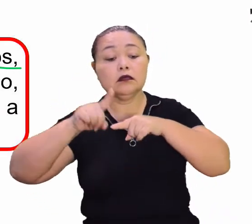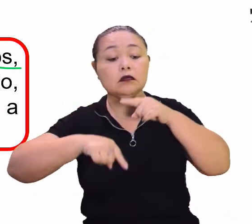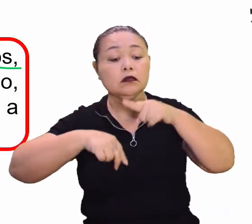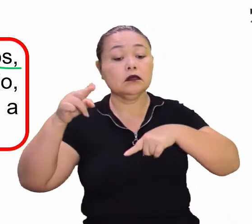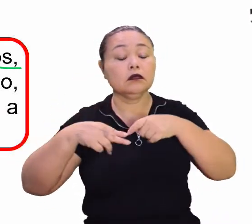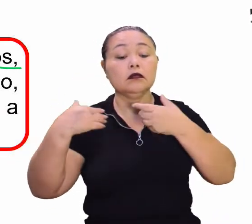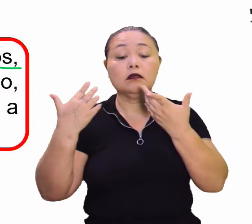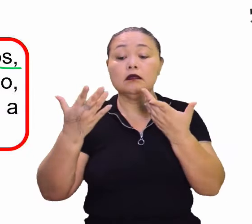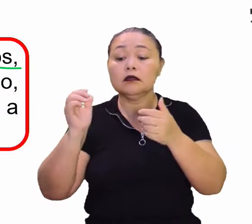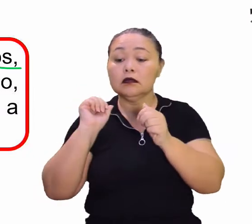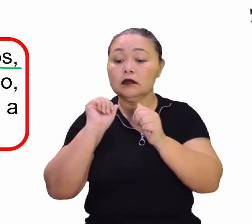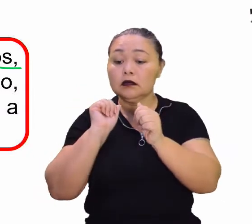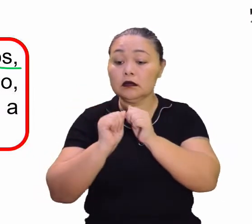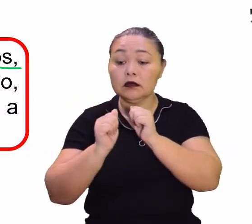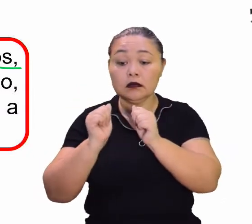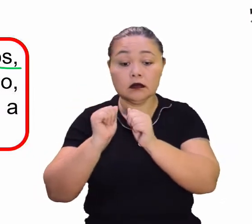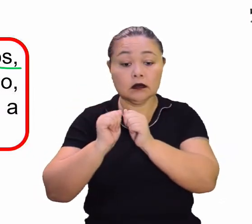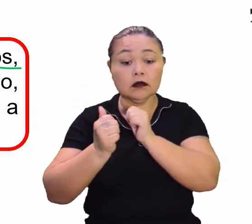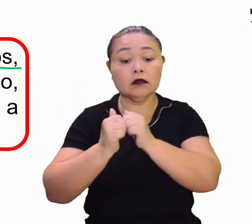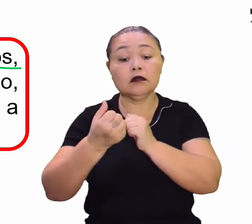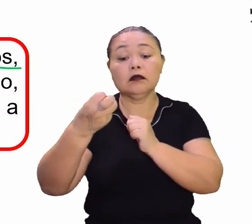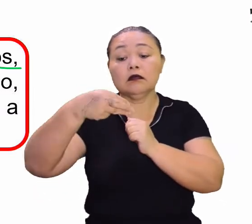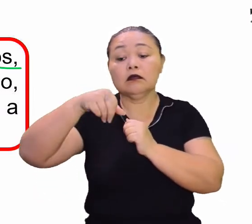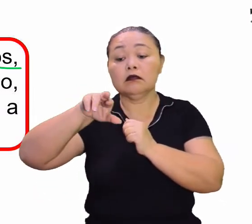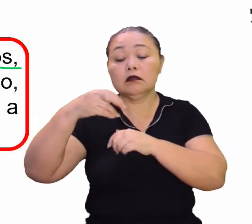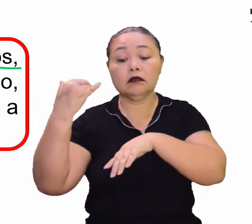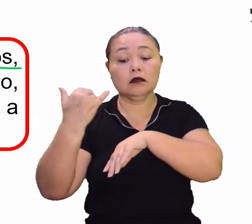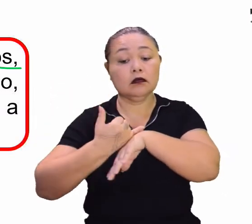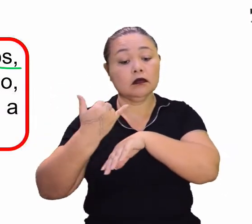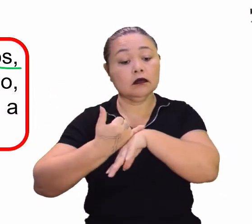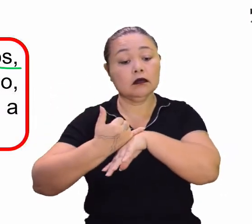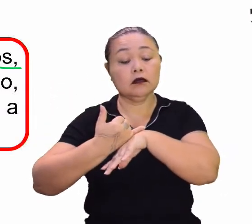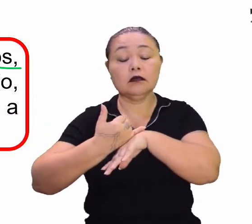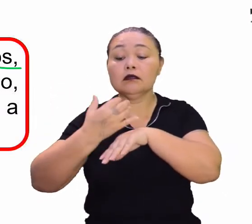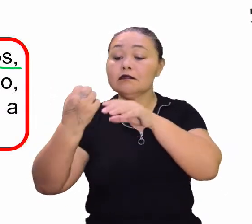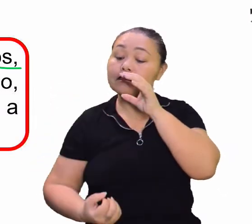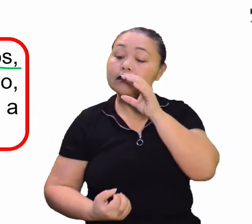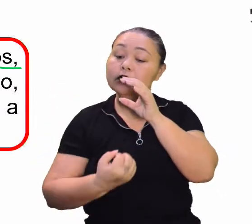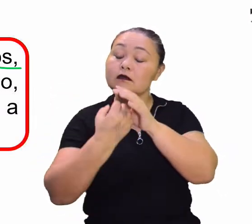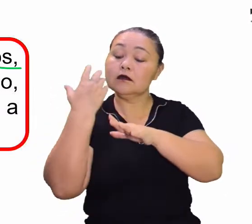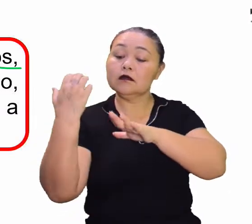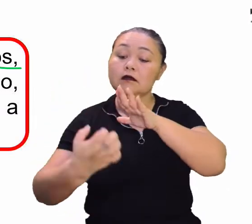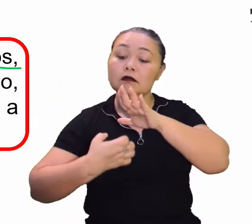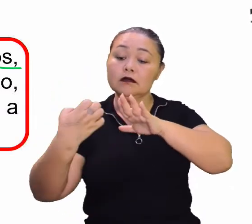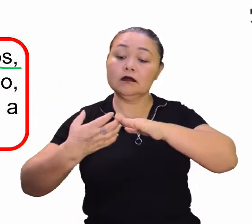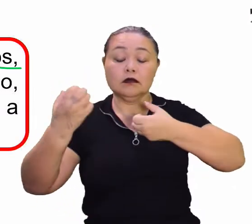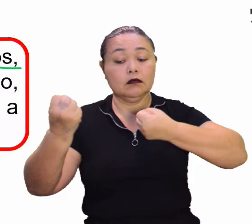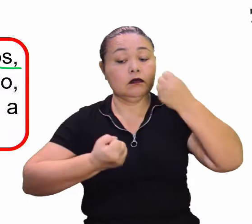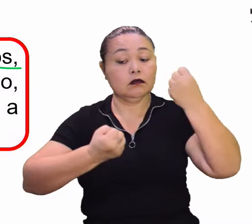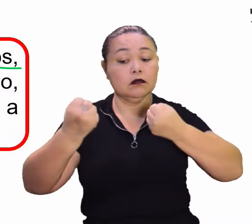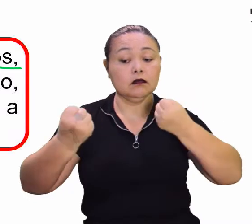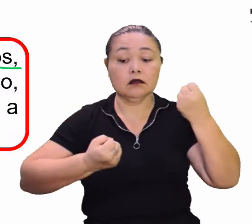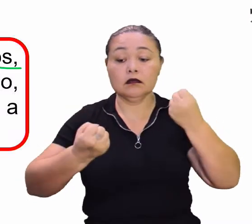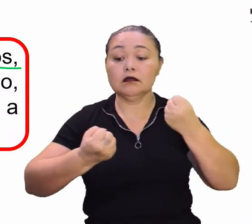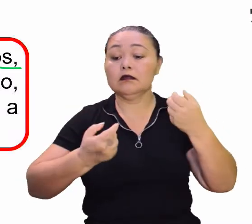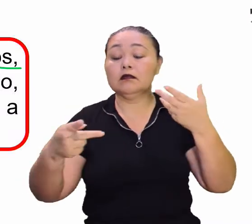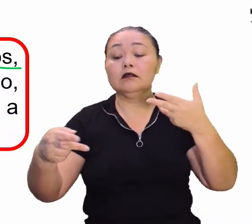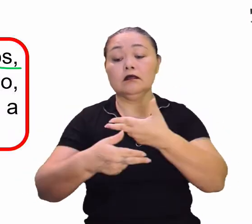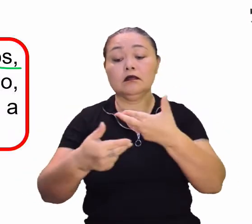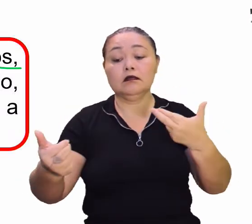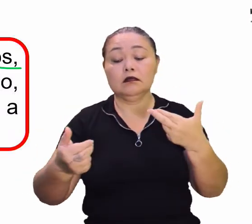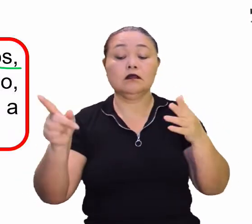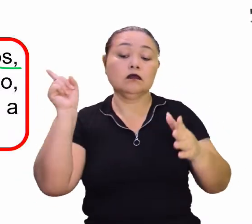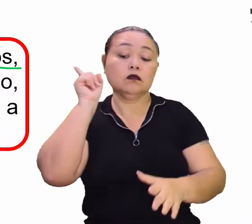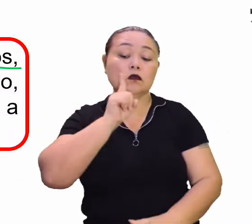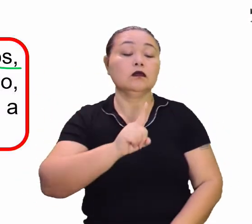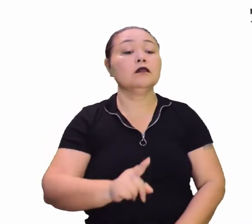de produção baseadas no carvão e no minério de ferro. Nasce, então, a indústria automobilística